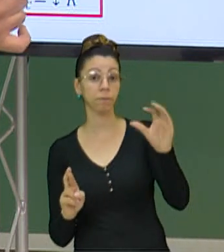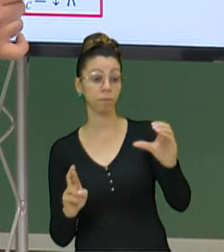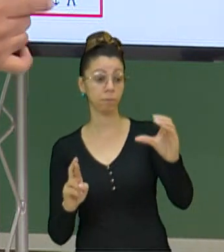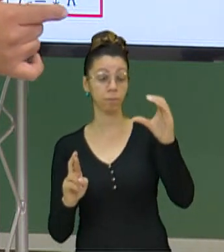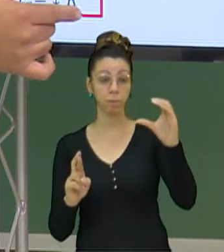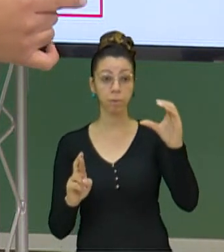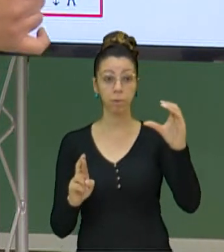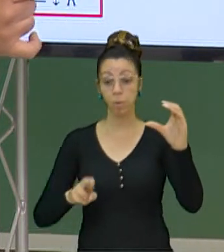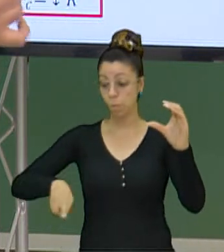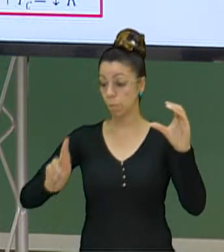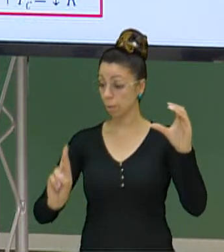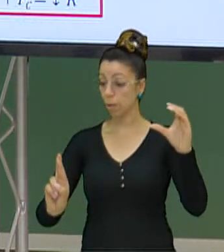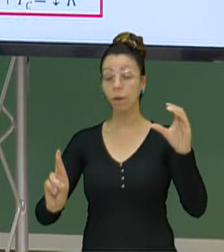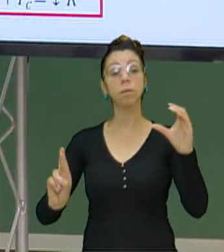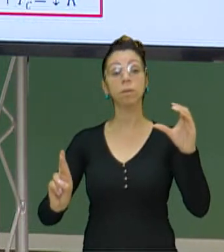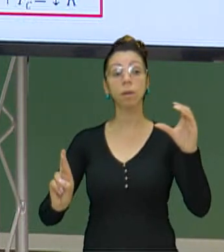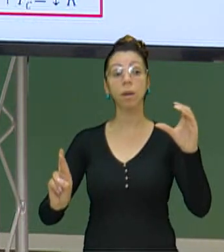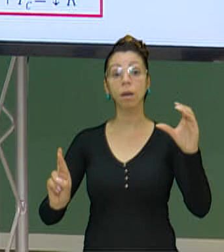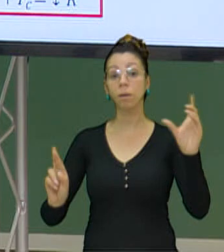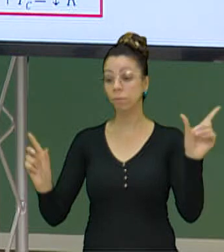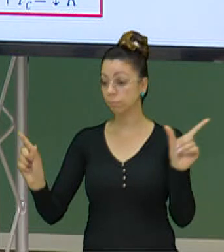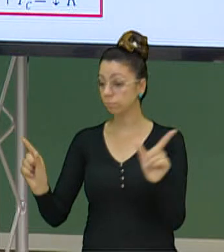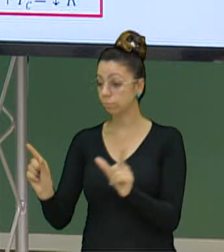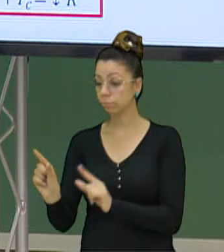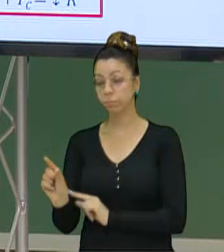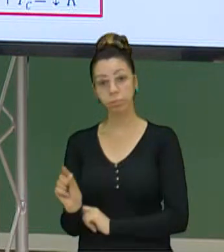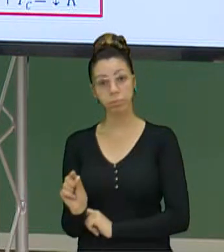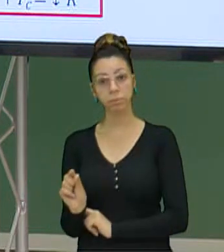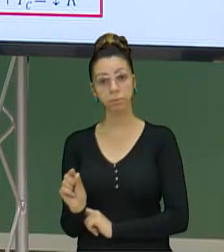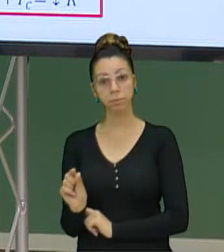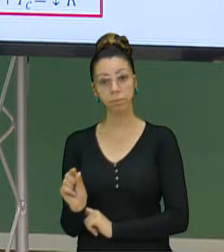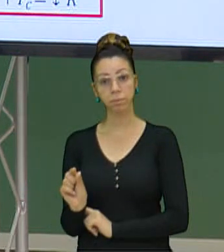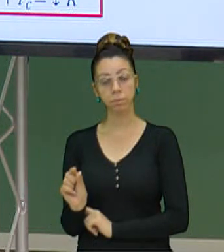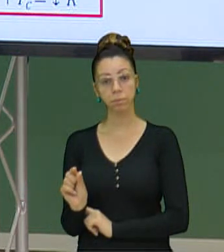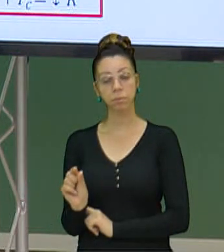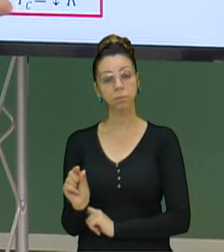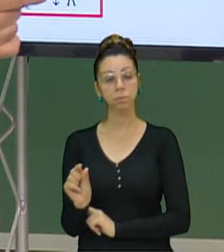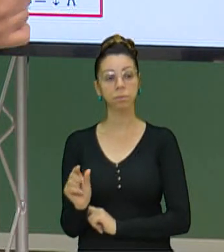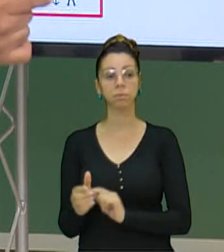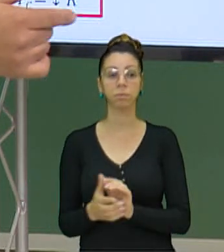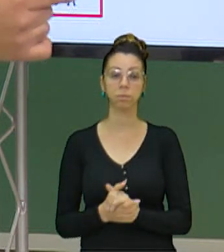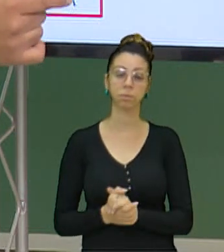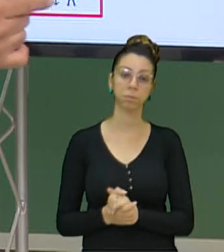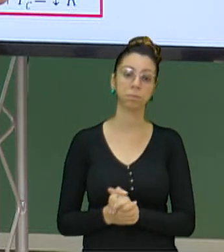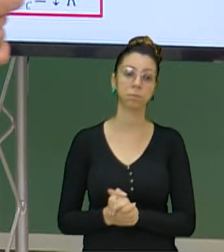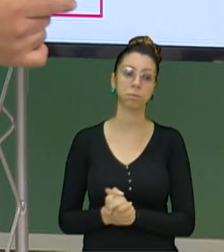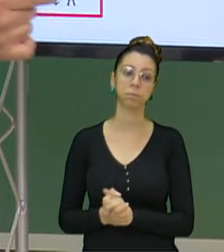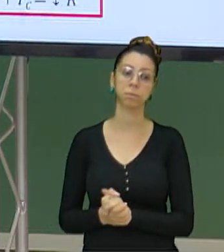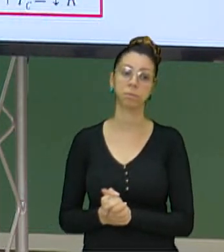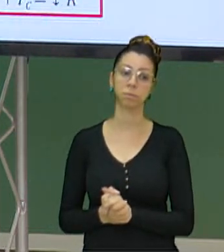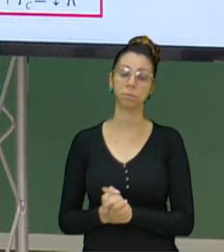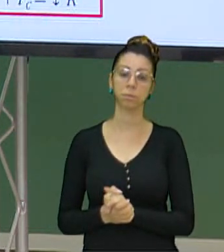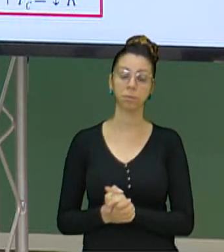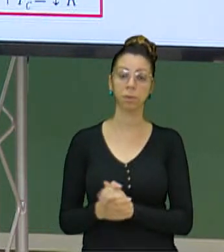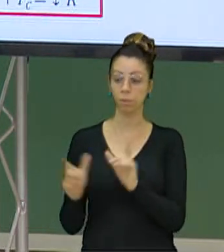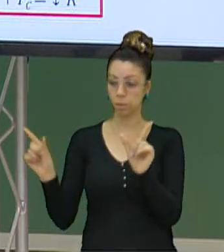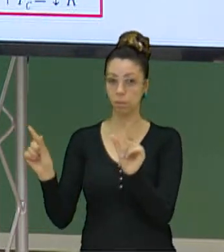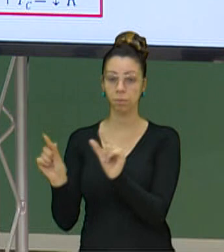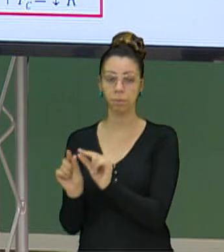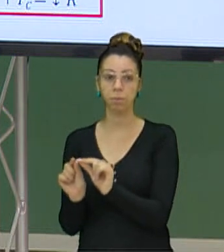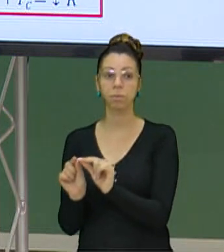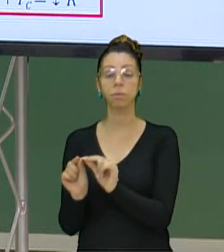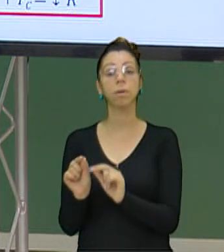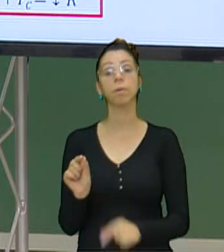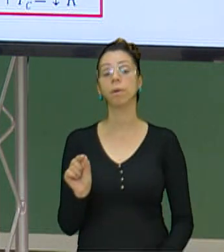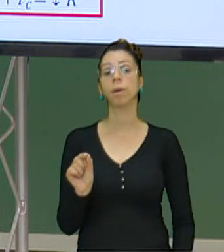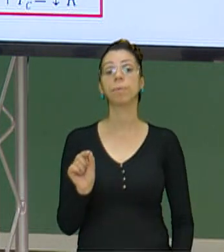o raio, a tendência dele é diminuir, certo? Então, acaba fazendo essa redução aqui. Então, é o que